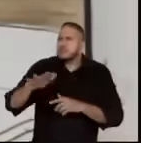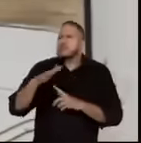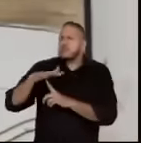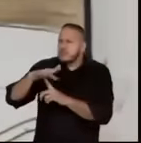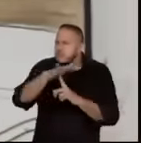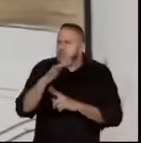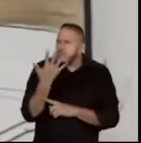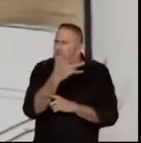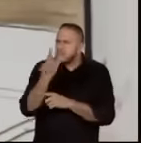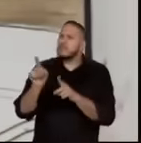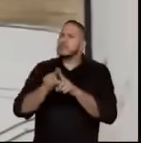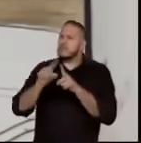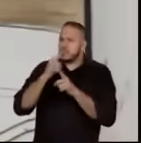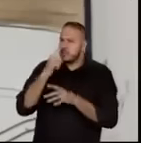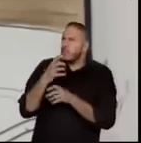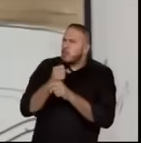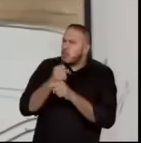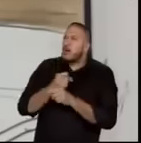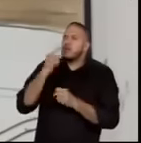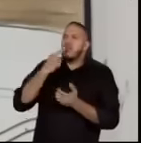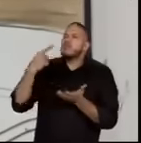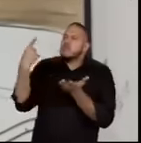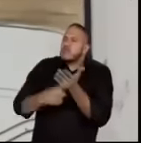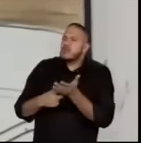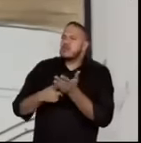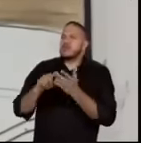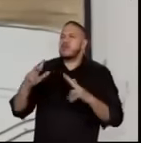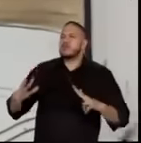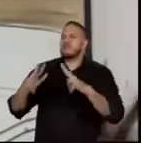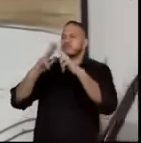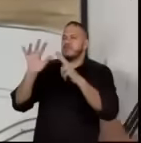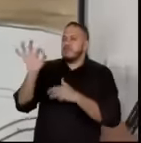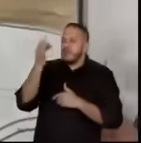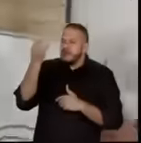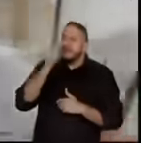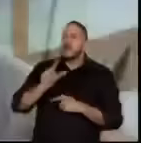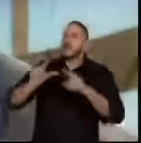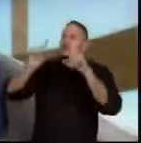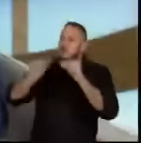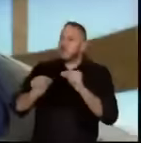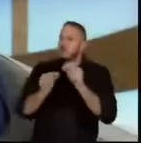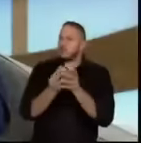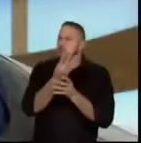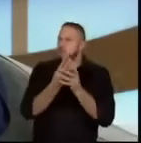cálculos decorrentes do Acordo de Paris, de emissões e redução de emissões, e o Brasil tem um